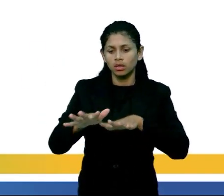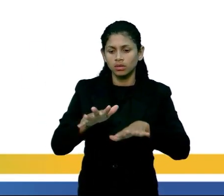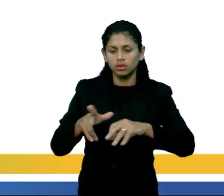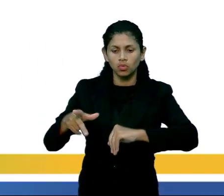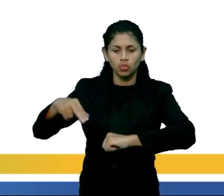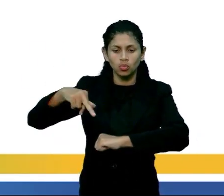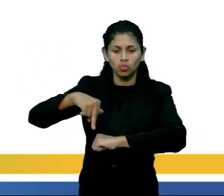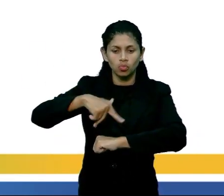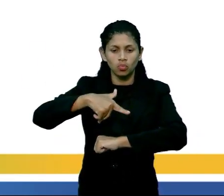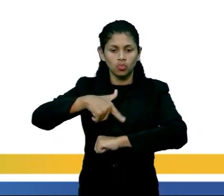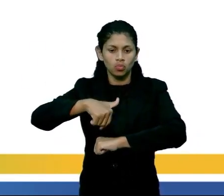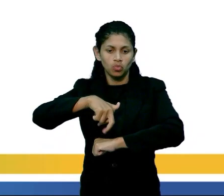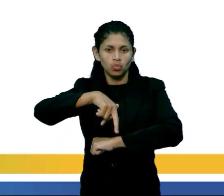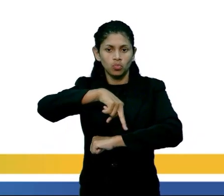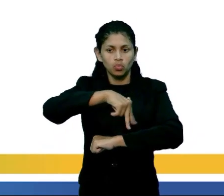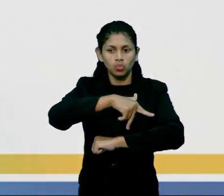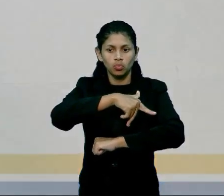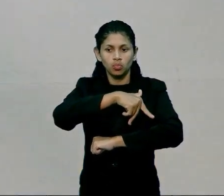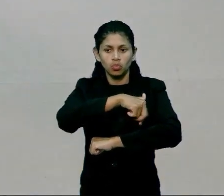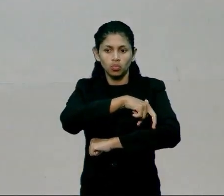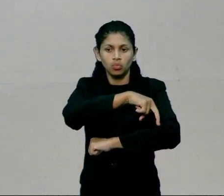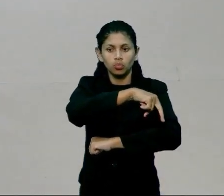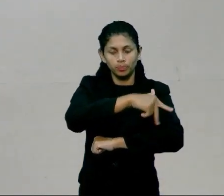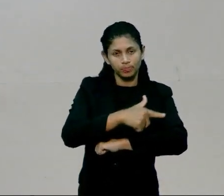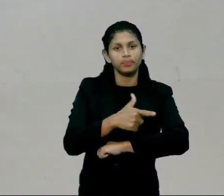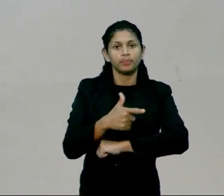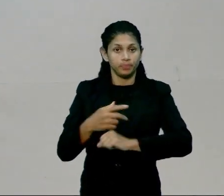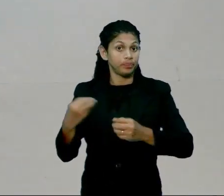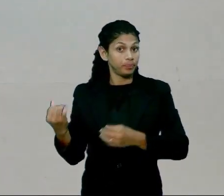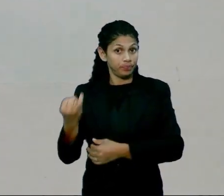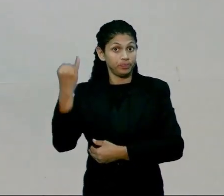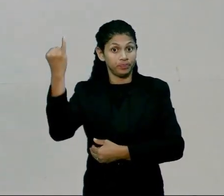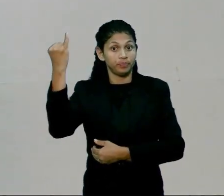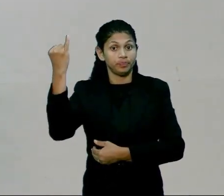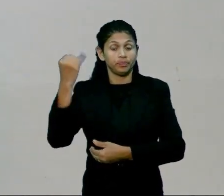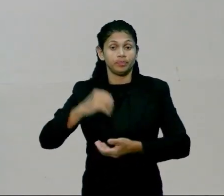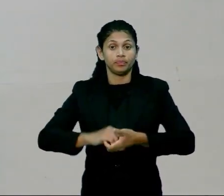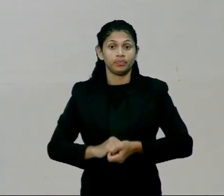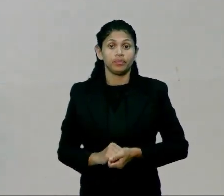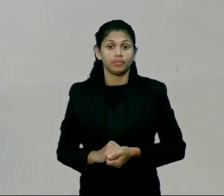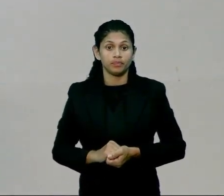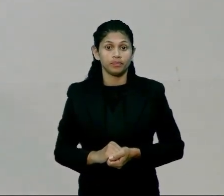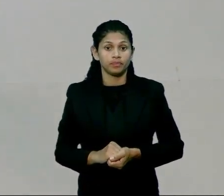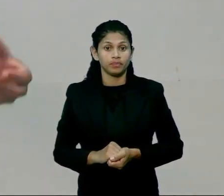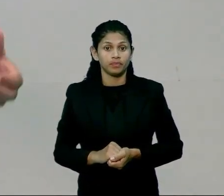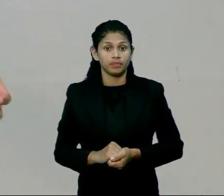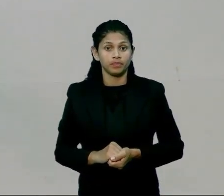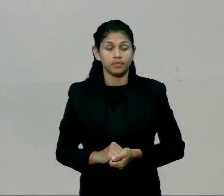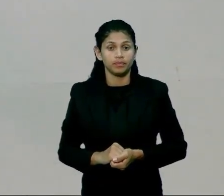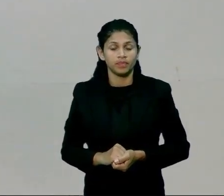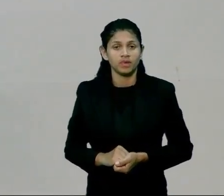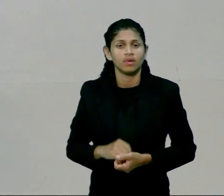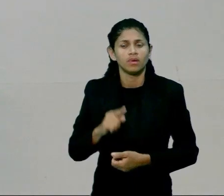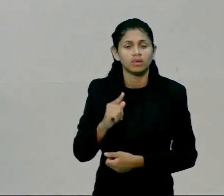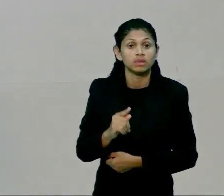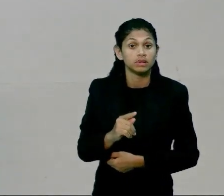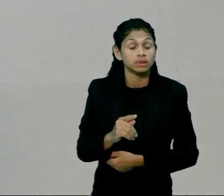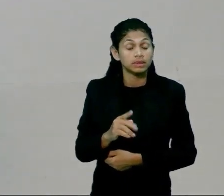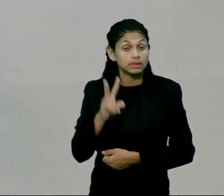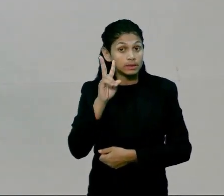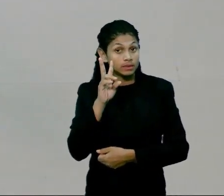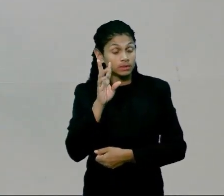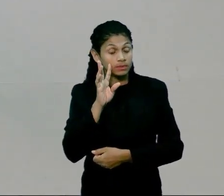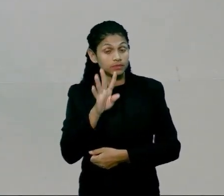dividido em duas partes, o axial e o apendicular, e o seu cérebro deve estar assim, tipo, eu assisti Grey's Anatomy para isso, meu amor. Porque